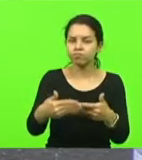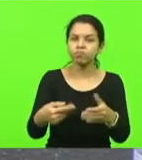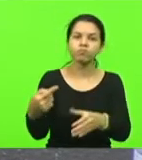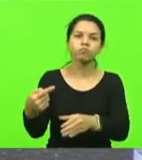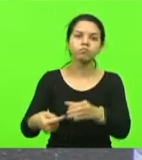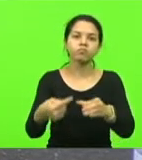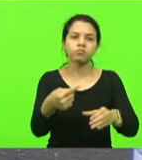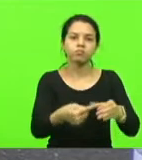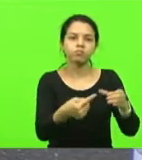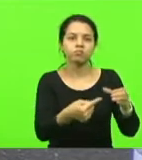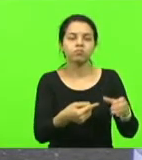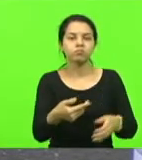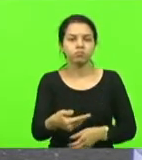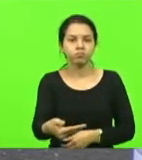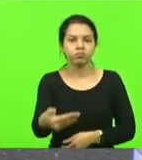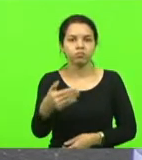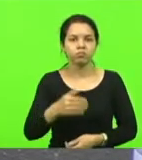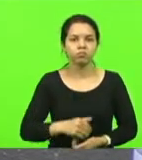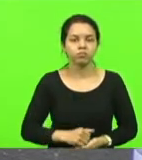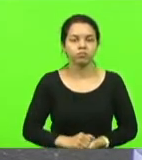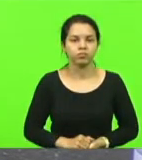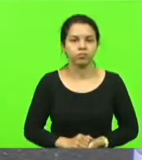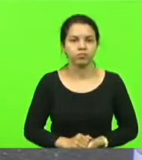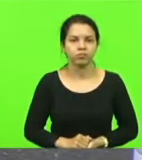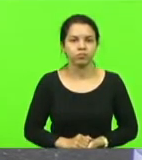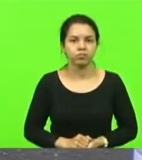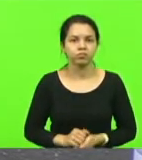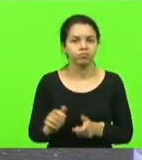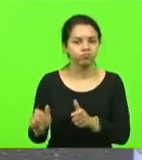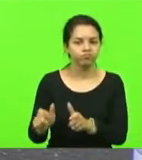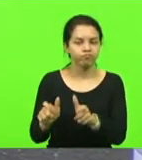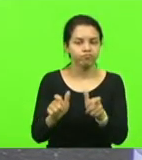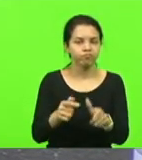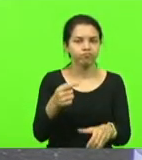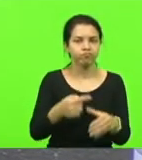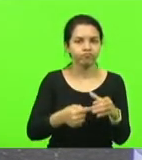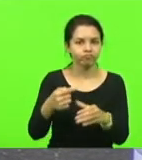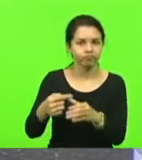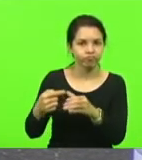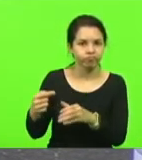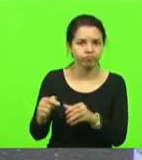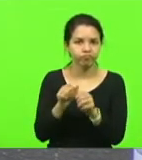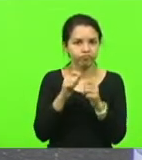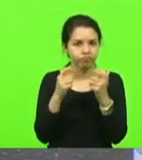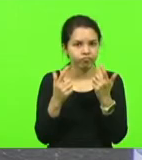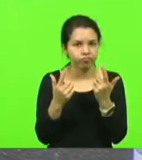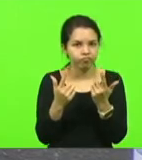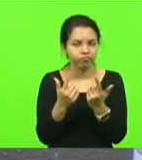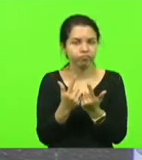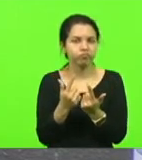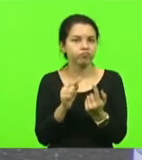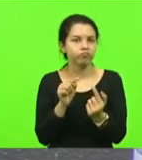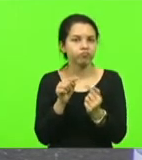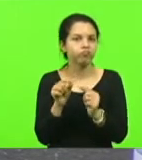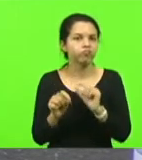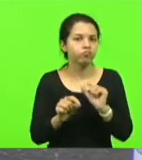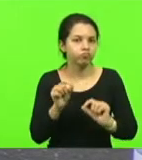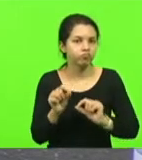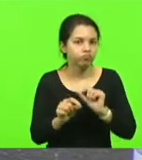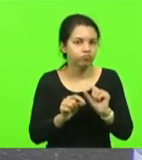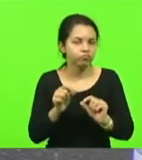comissões, nas respectivas comissões da Casa, no sentido de fazer a revisão do